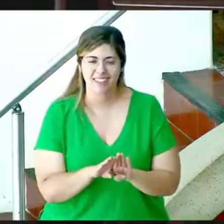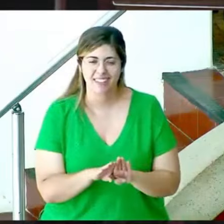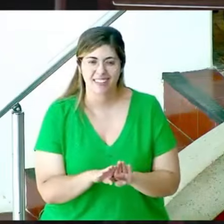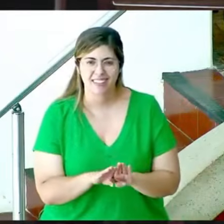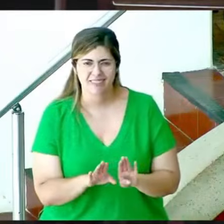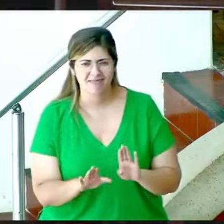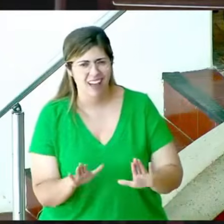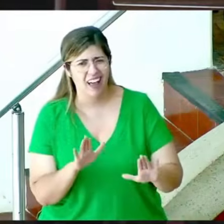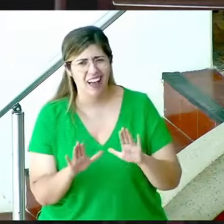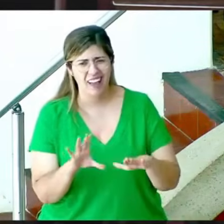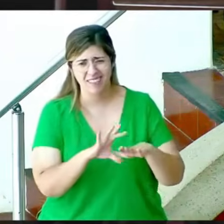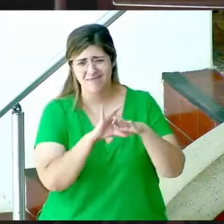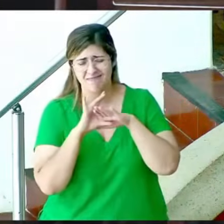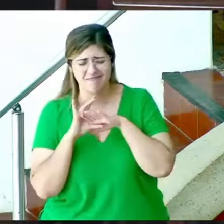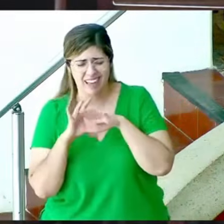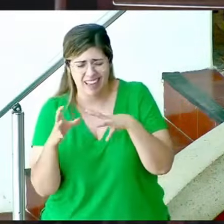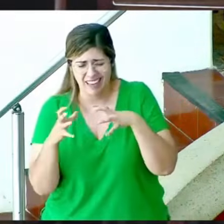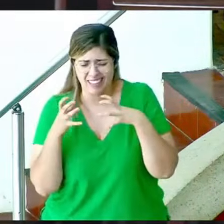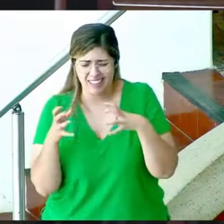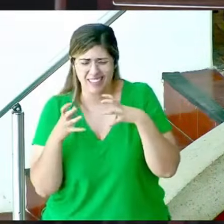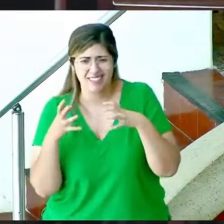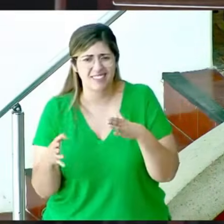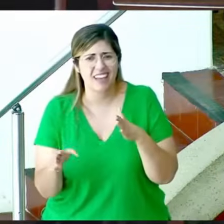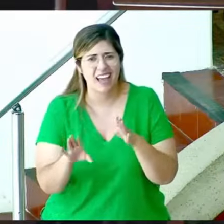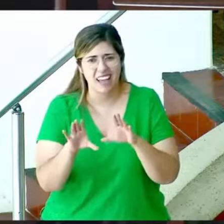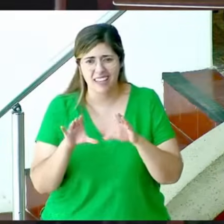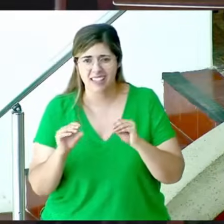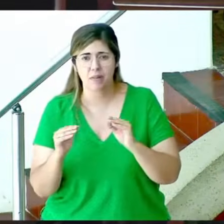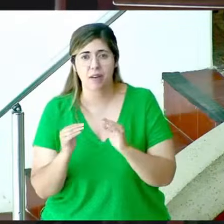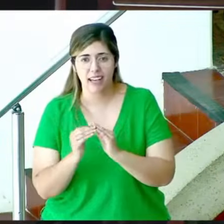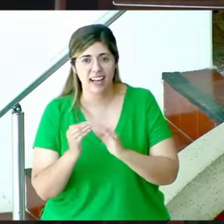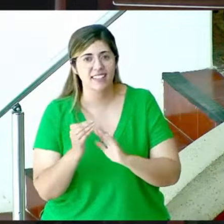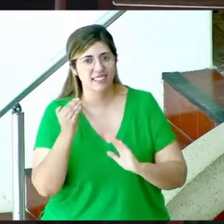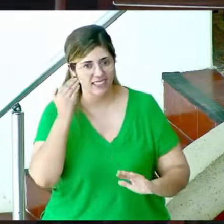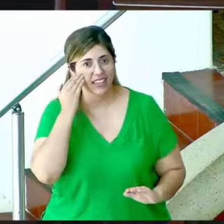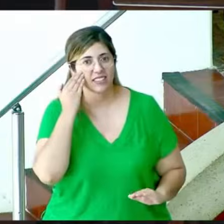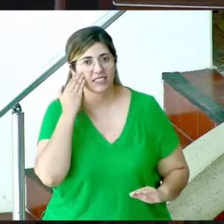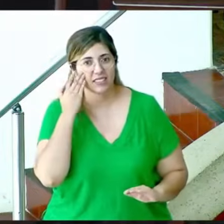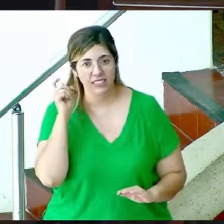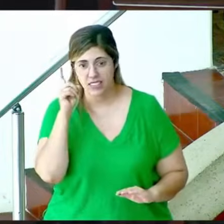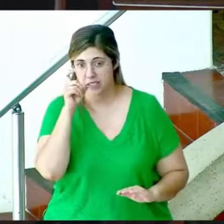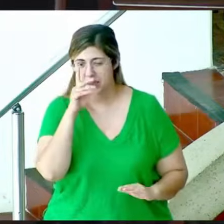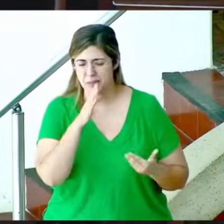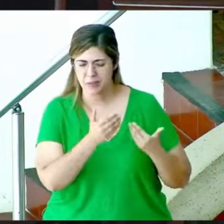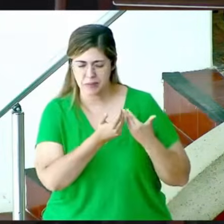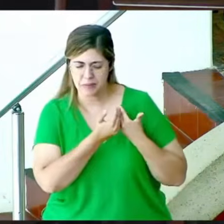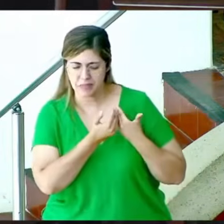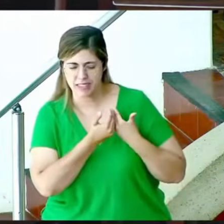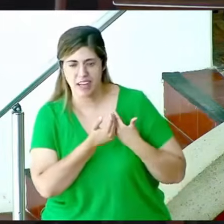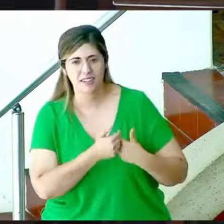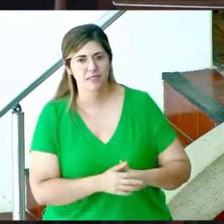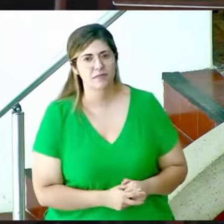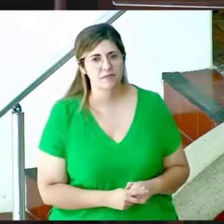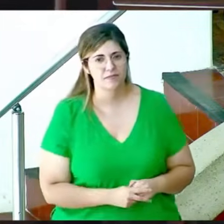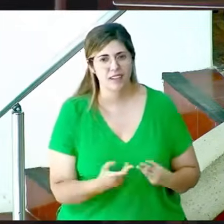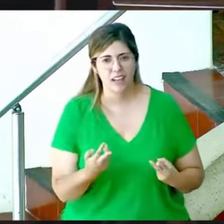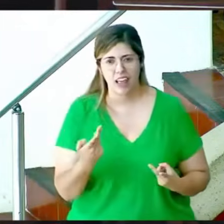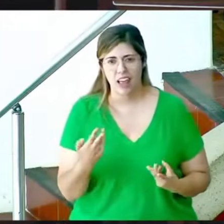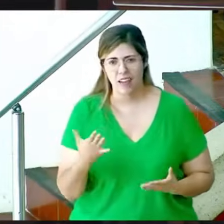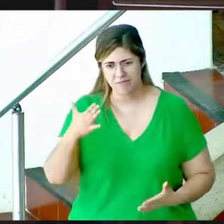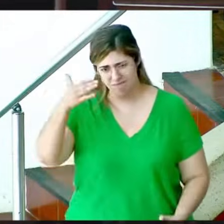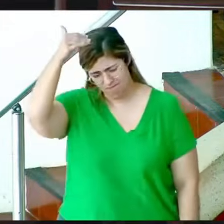deixar de ser líder, porque se não consegue ser hospitaleiro em casa, vai ser muito pesado ser hospitaleiro na igreja. Vai ser uma guilhotina, vai ser uma adaga